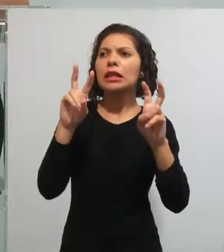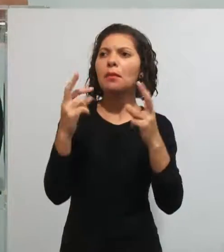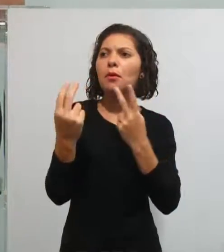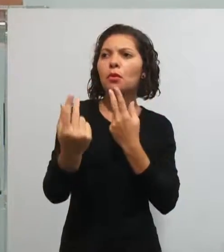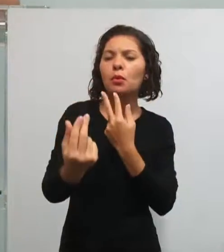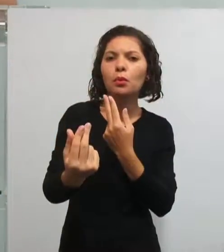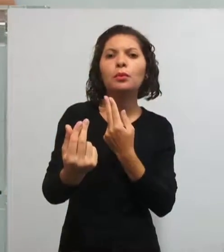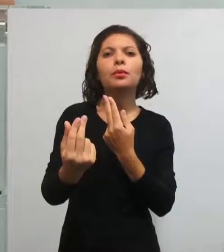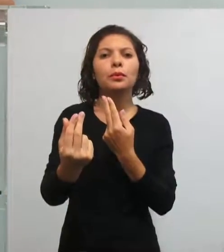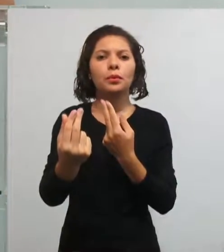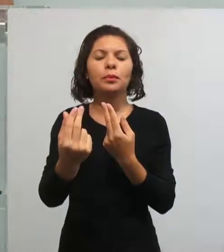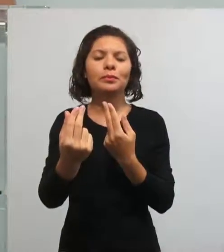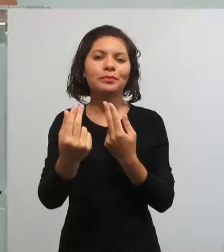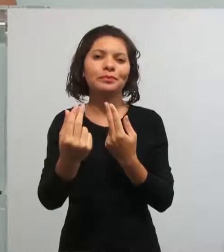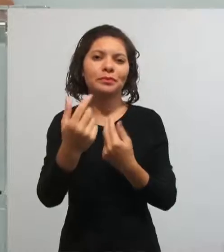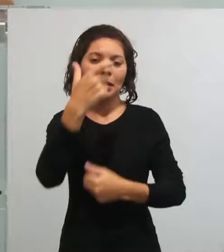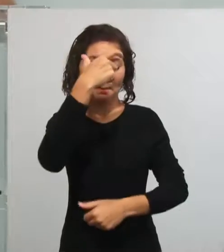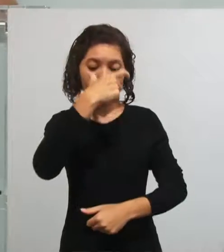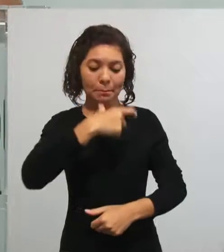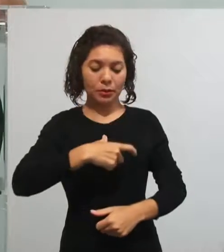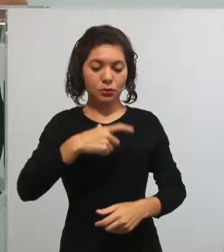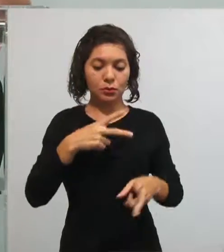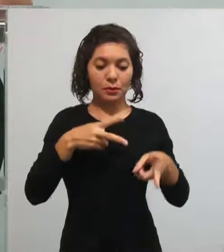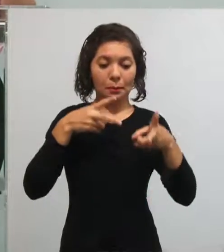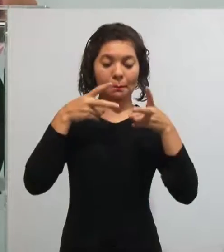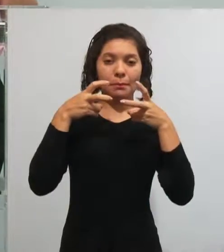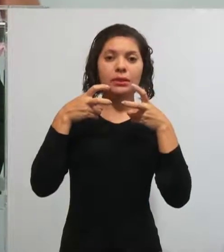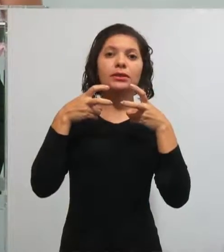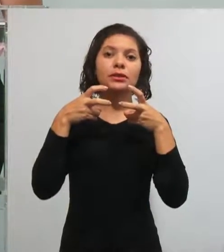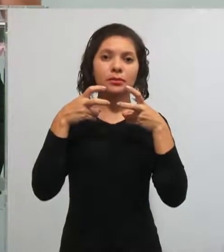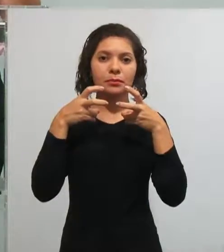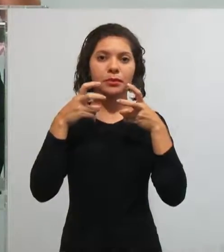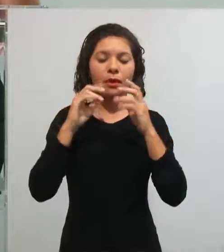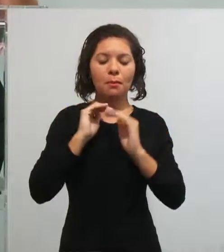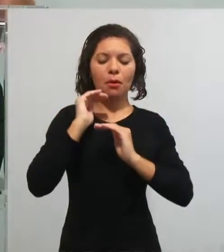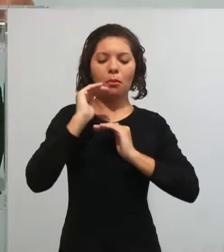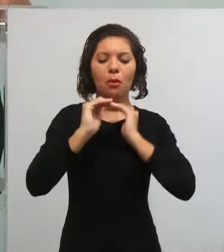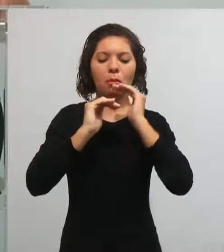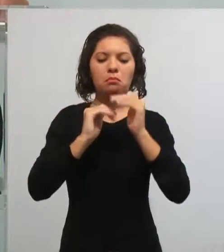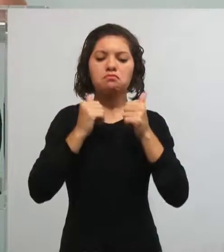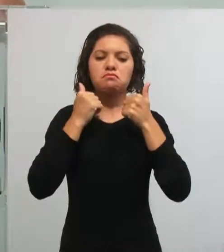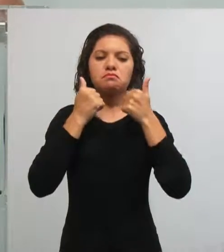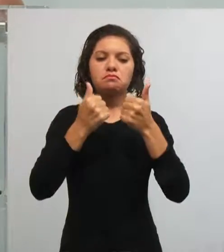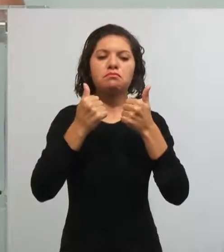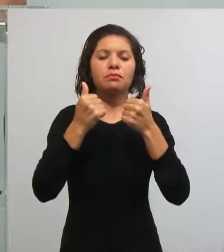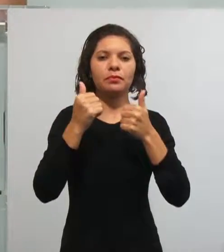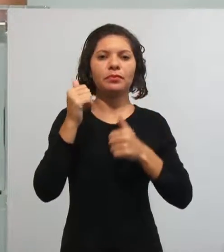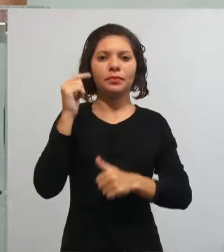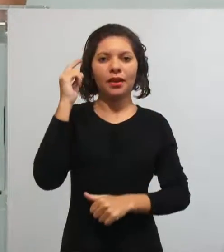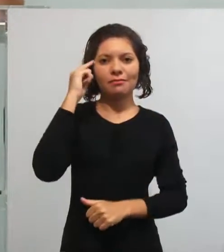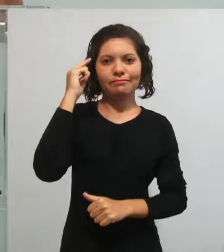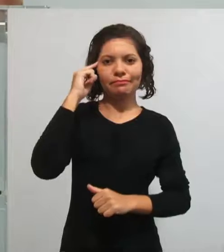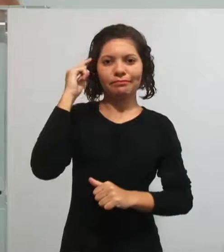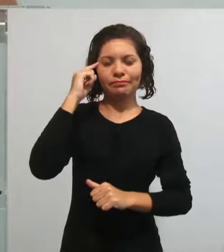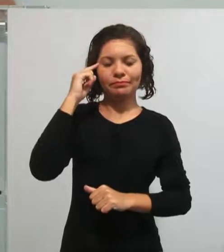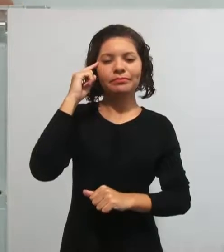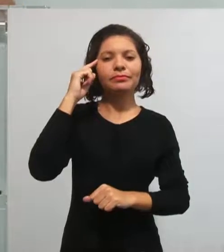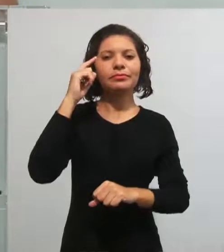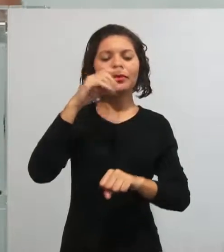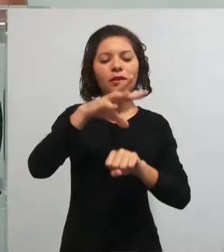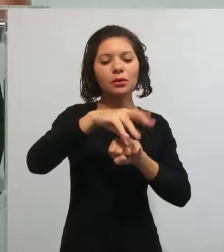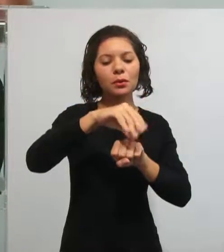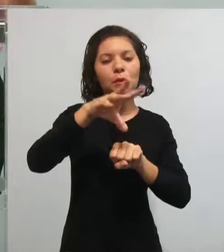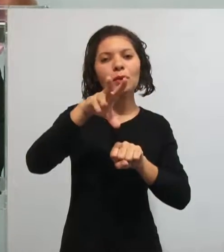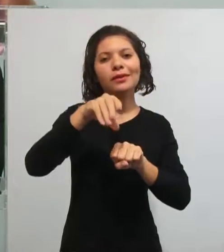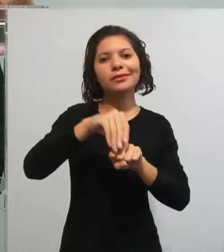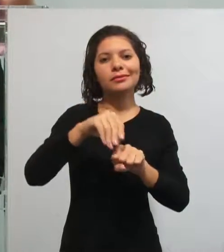que ela está lendo. Aí ela, de fato, está avançando, né, na aquisição do conhecimento e